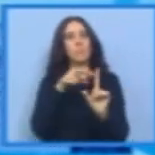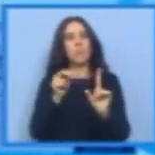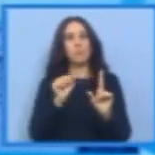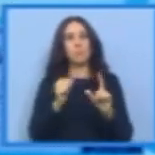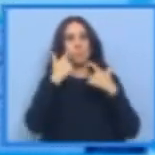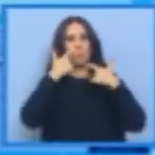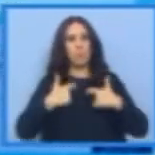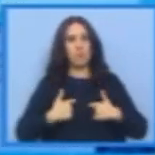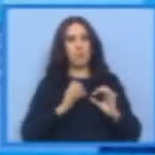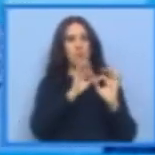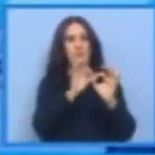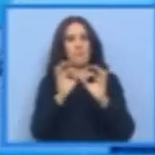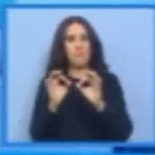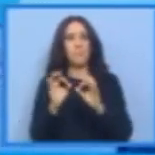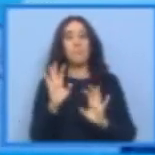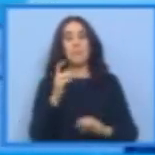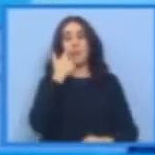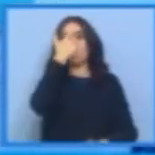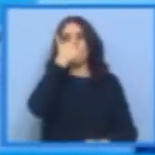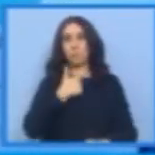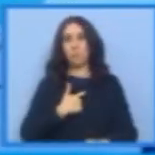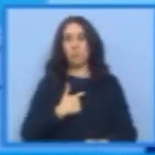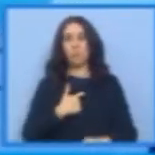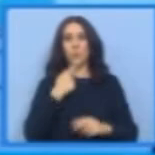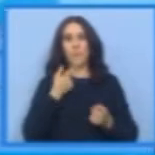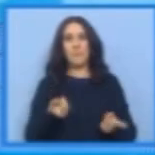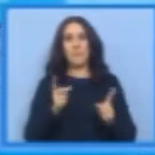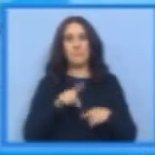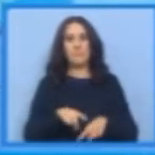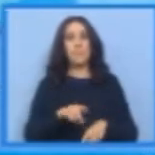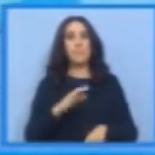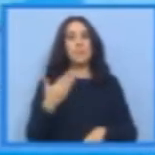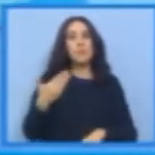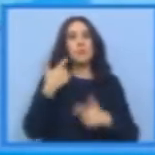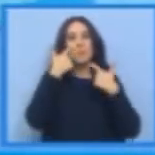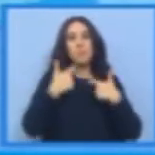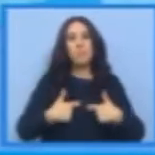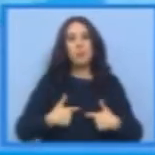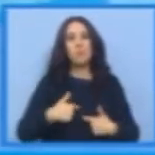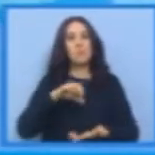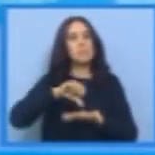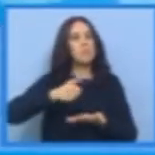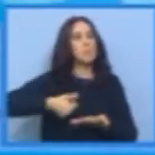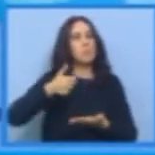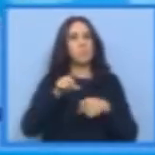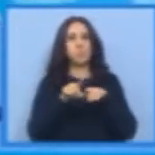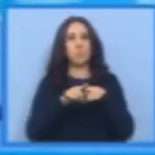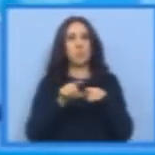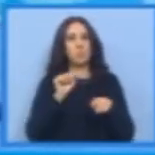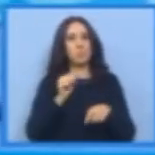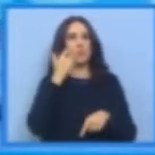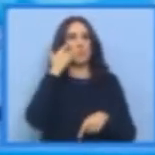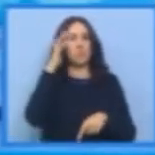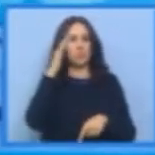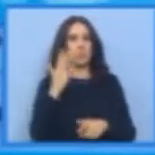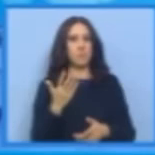e que recoloque a pessoa e os direitos humanos no centro das políticas para as